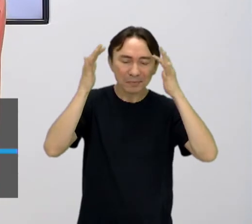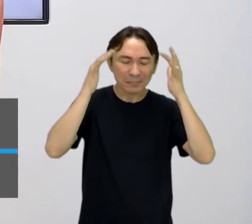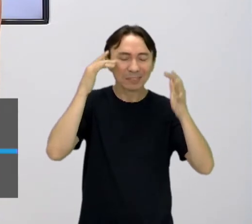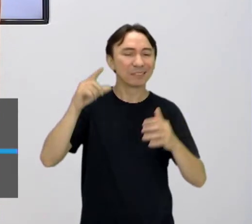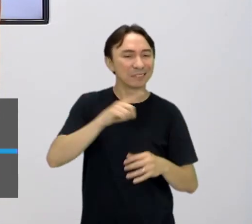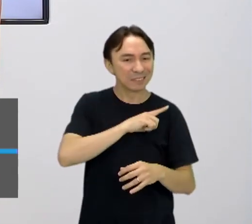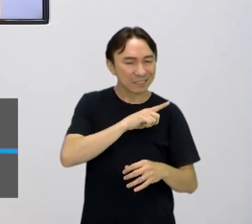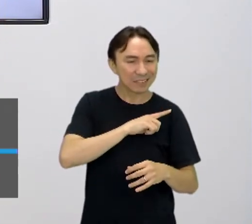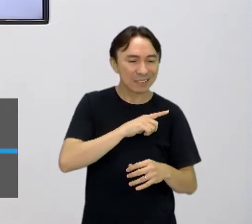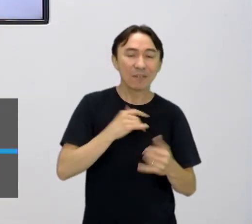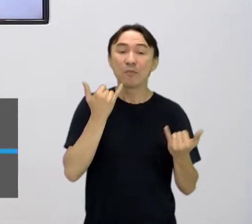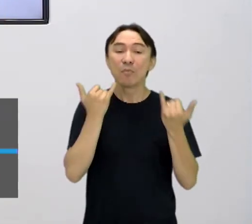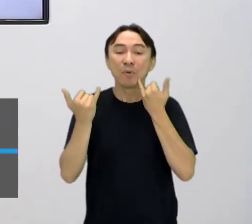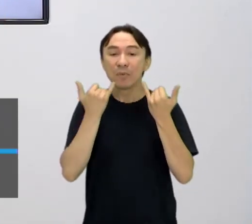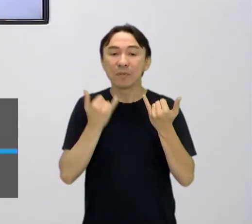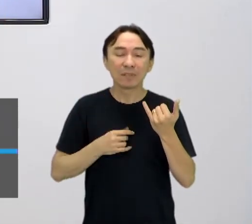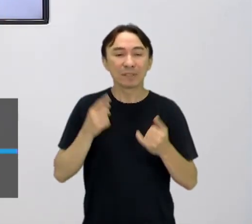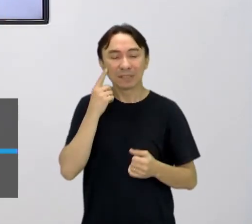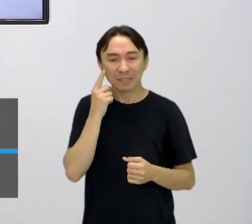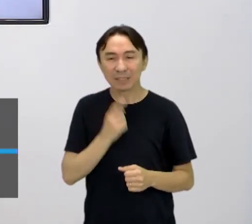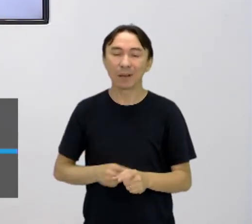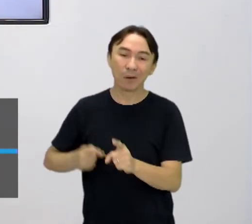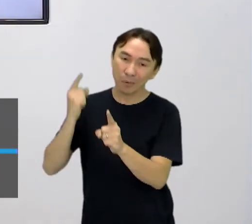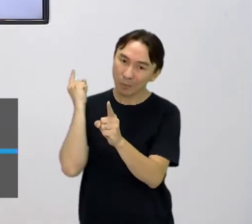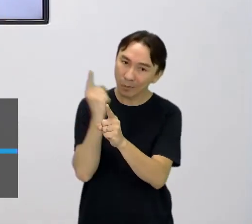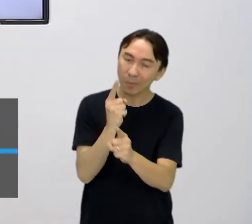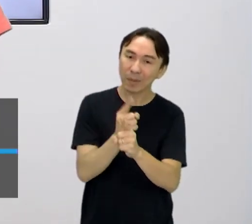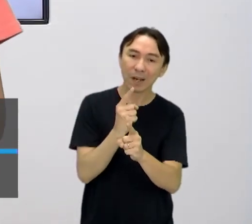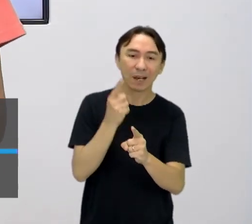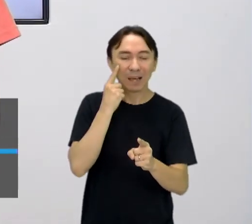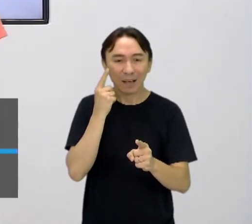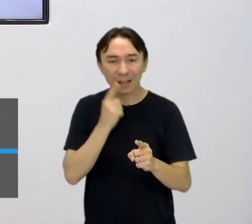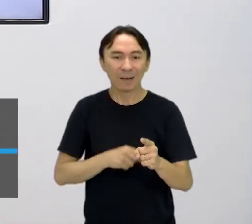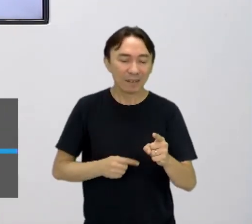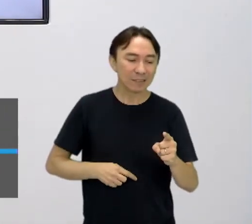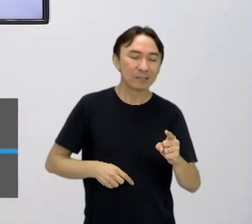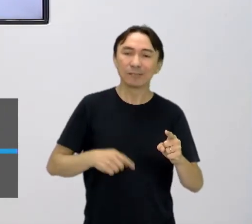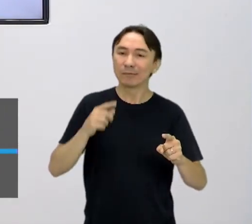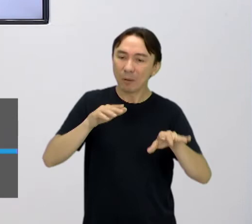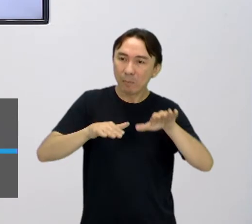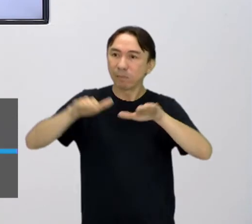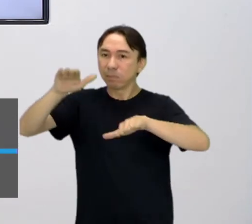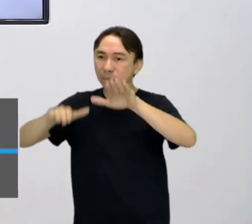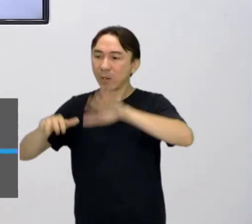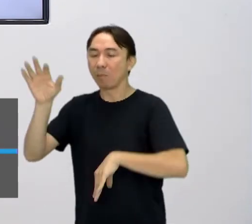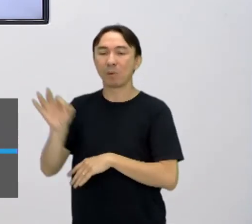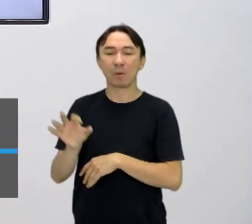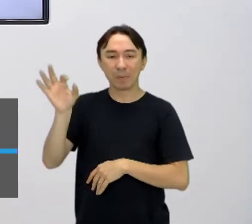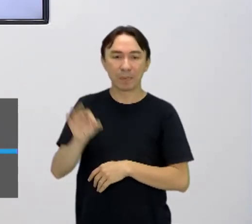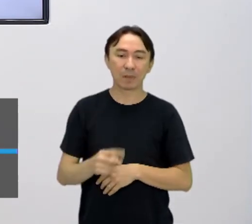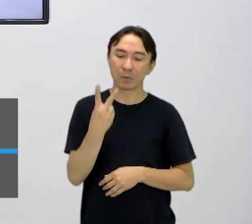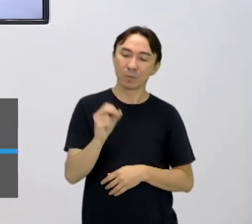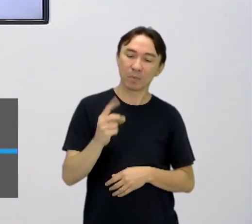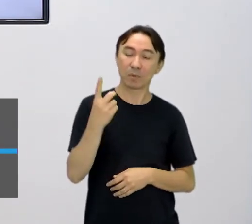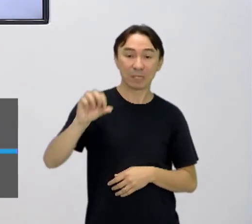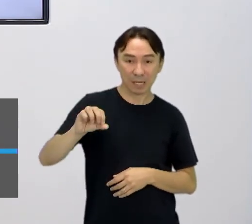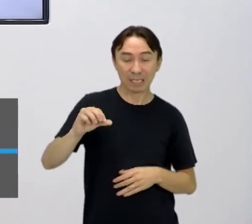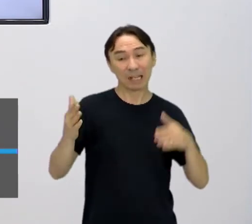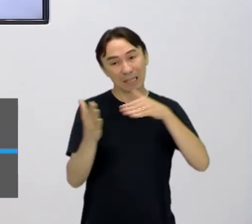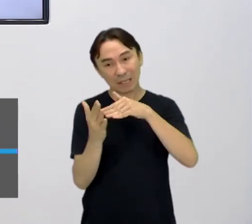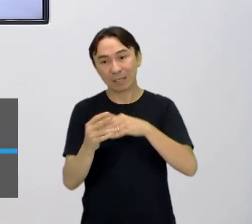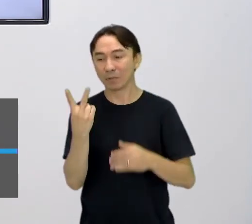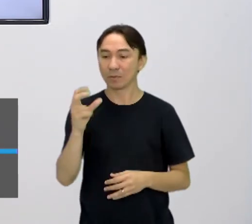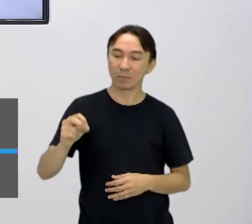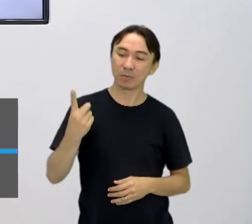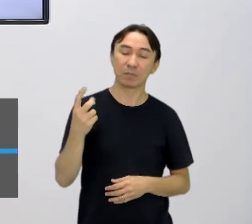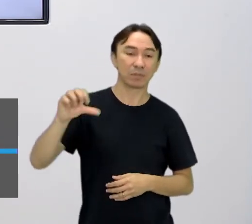da tabela, encontre a taxa de variação de desmatamento no período aí de 2010 até 2019, tá? Um